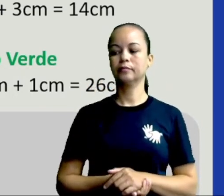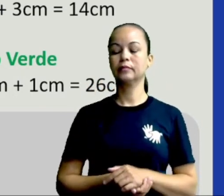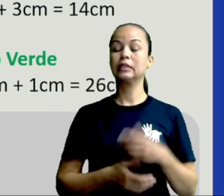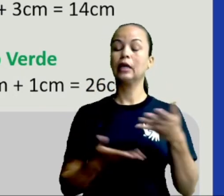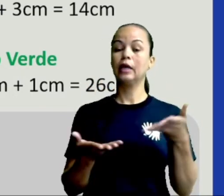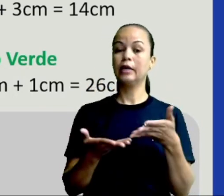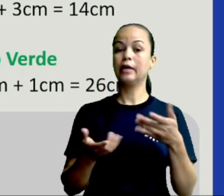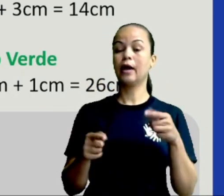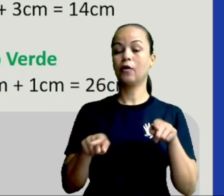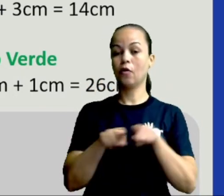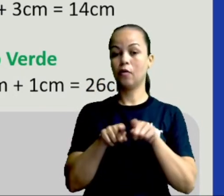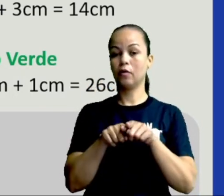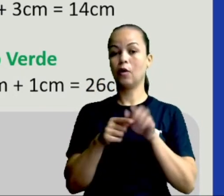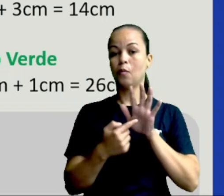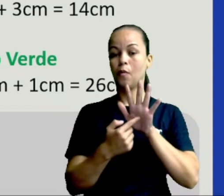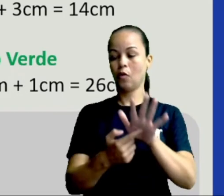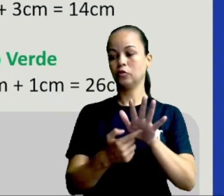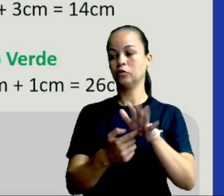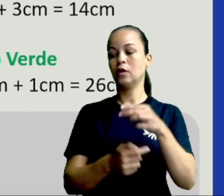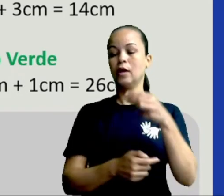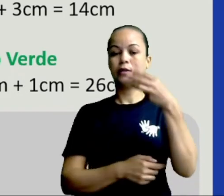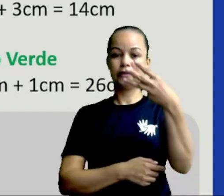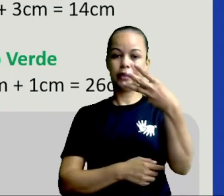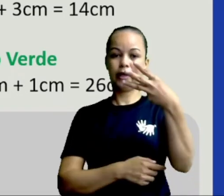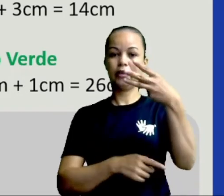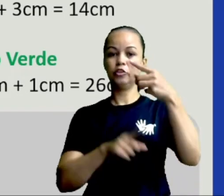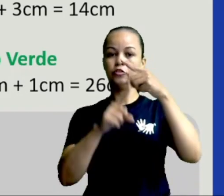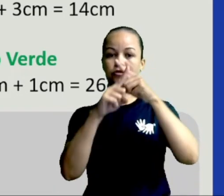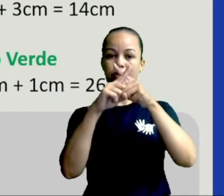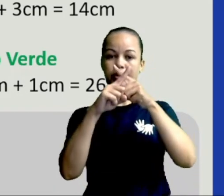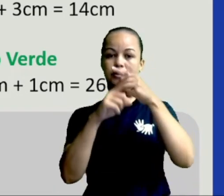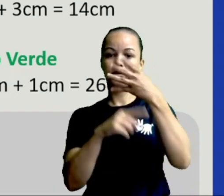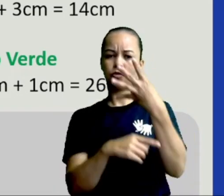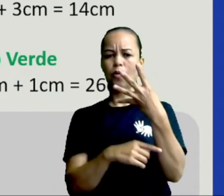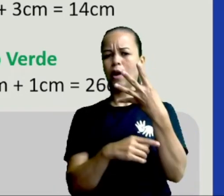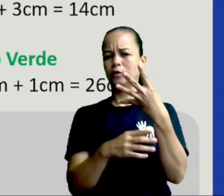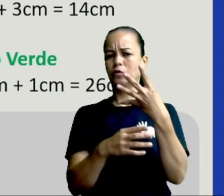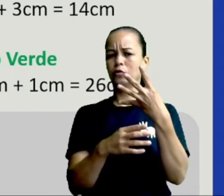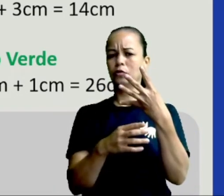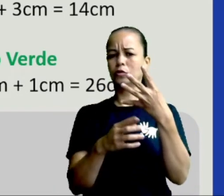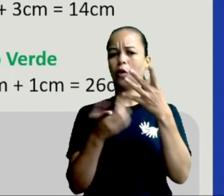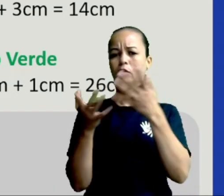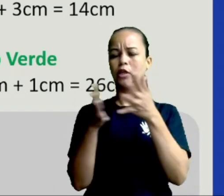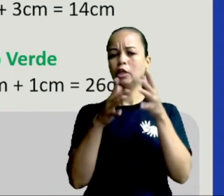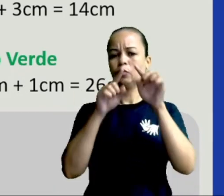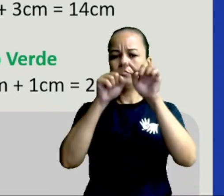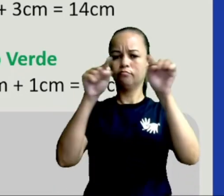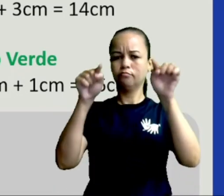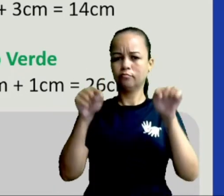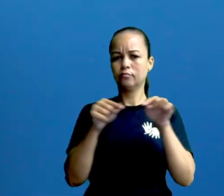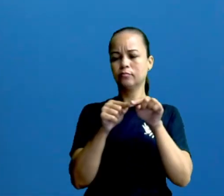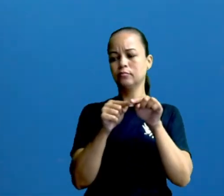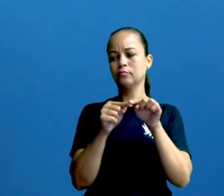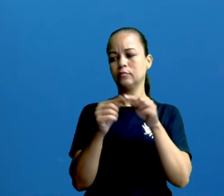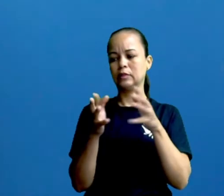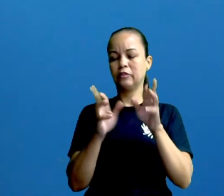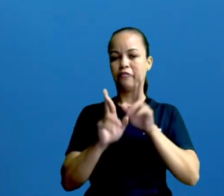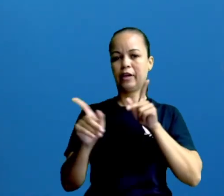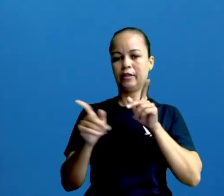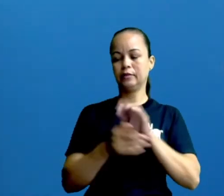fiz novamente 3 vezes 4, só que numa posição diferenciada. Veja que no outro eu